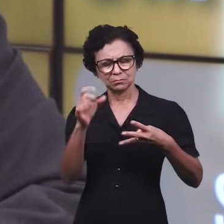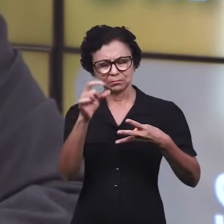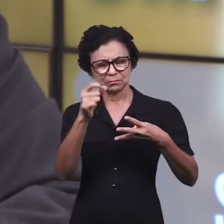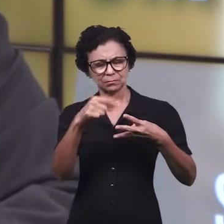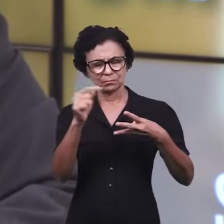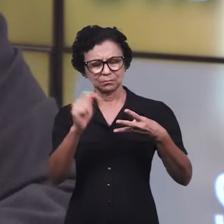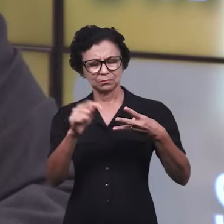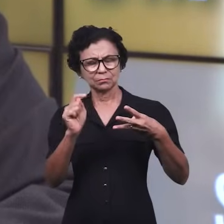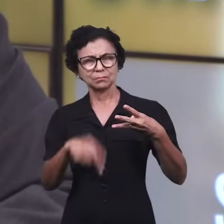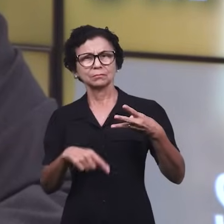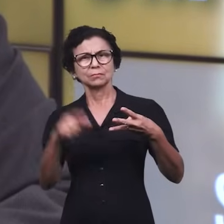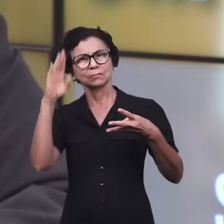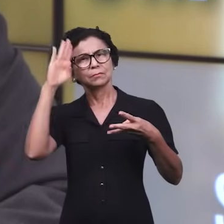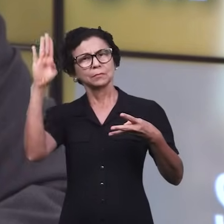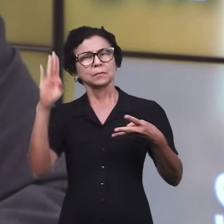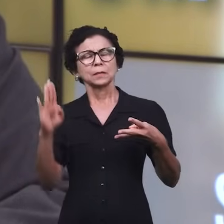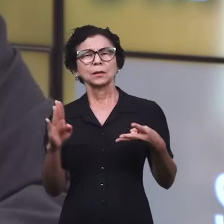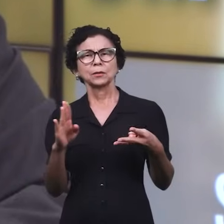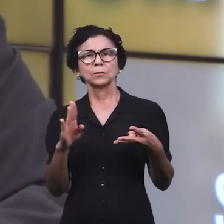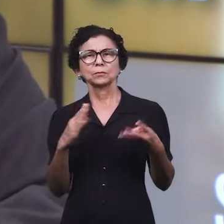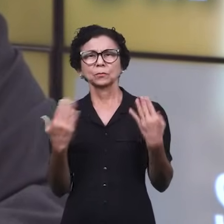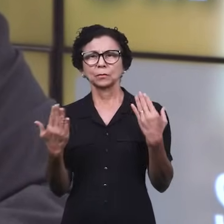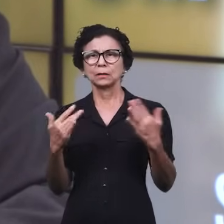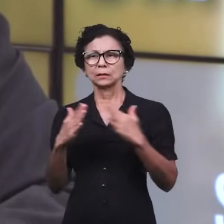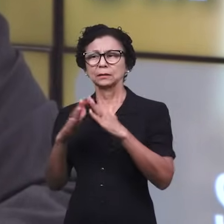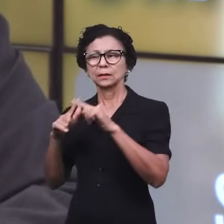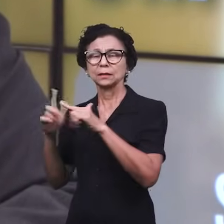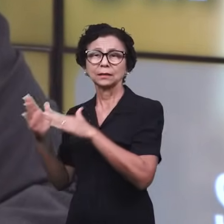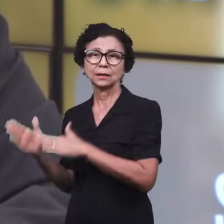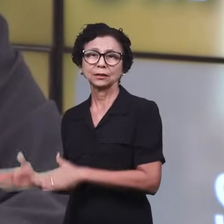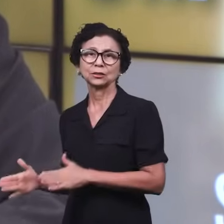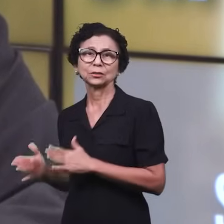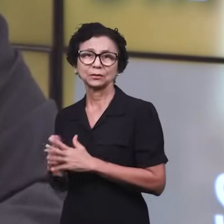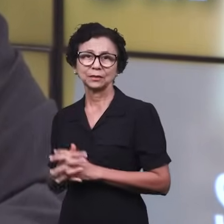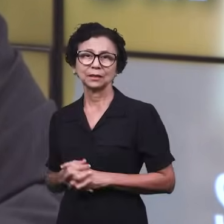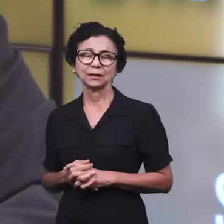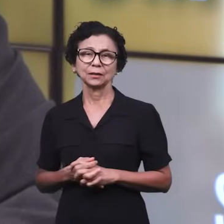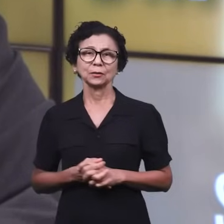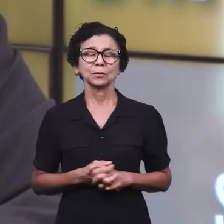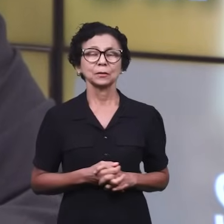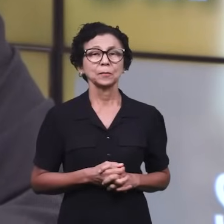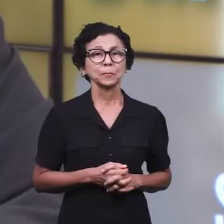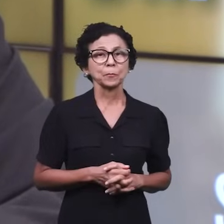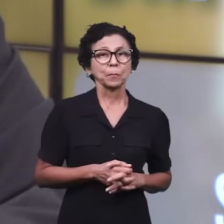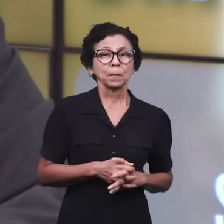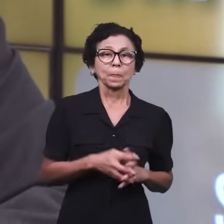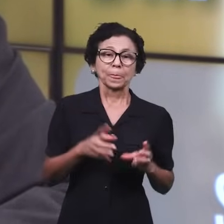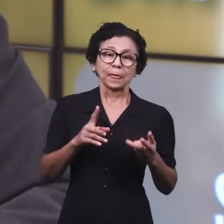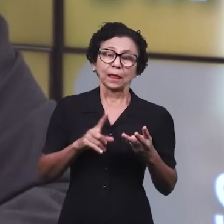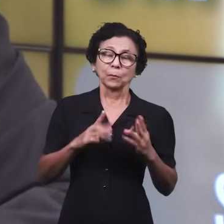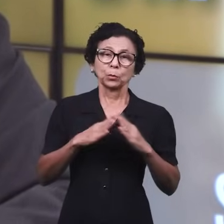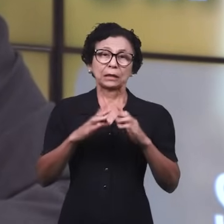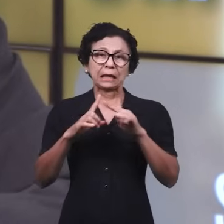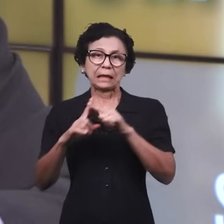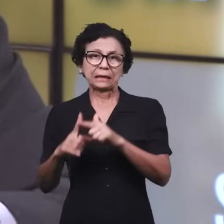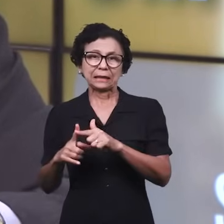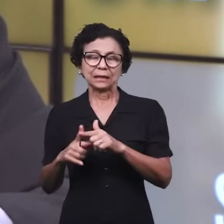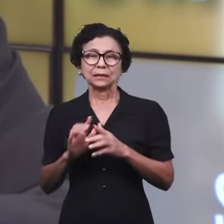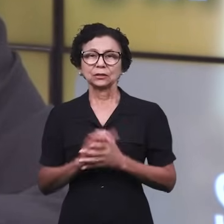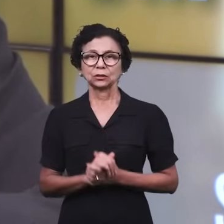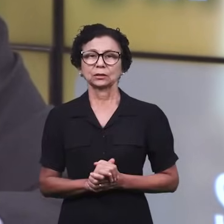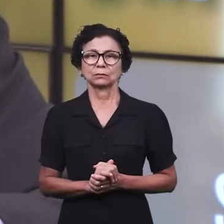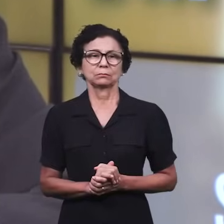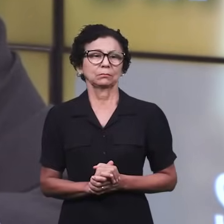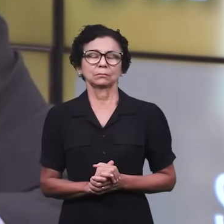fundamentais para nós que vivemos esse tempo né então a igreja que vive nessa áa como Peregrina né ela não está